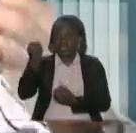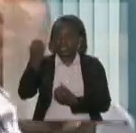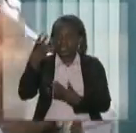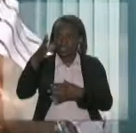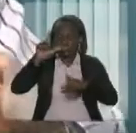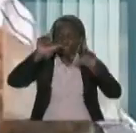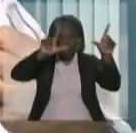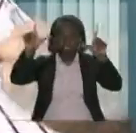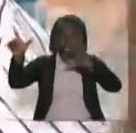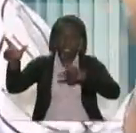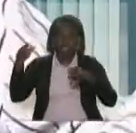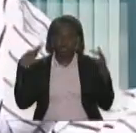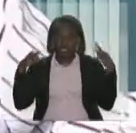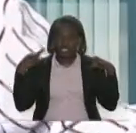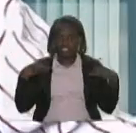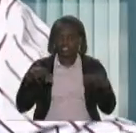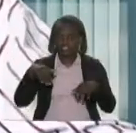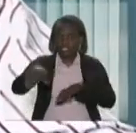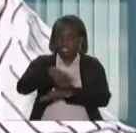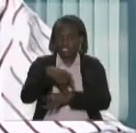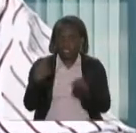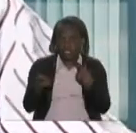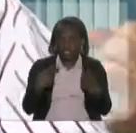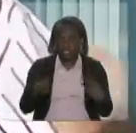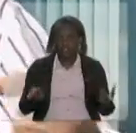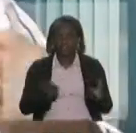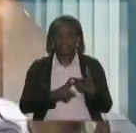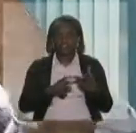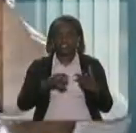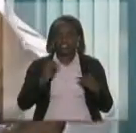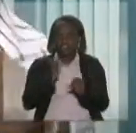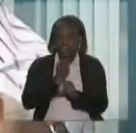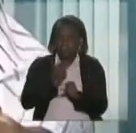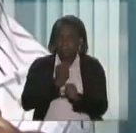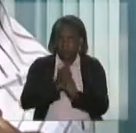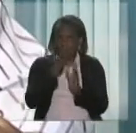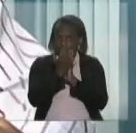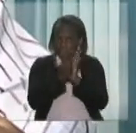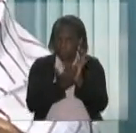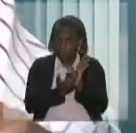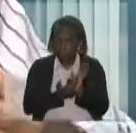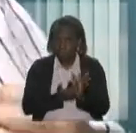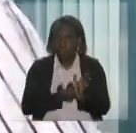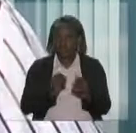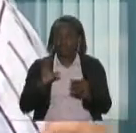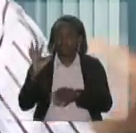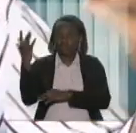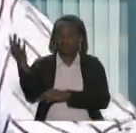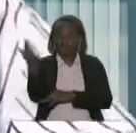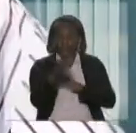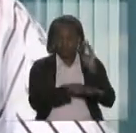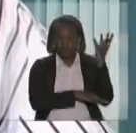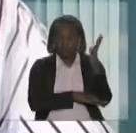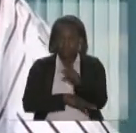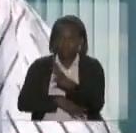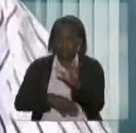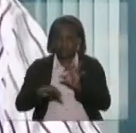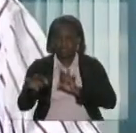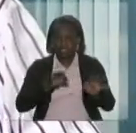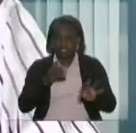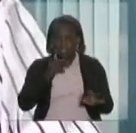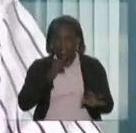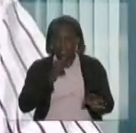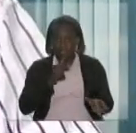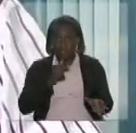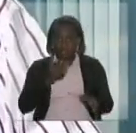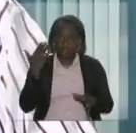de trânsito faz um código de obras um horto florestal plano de águas que